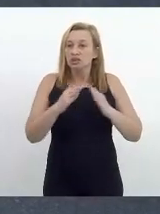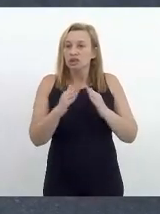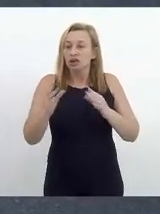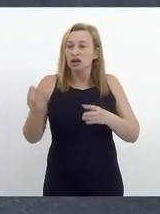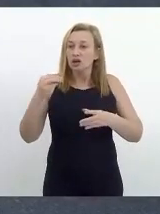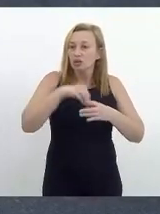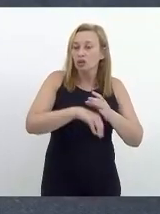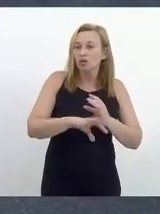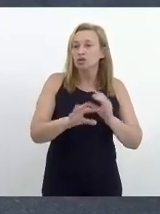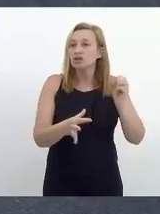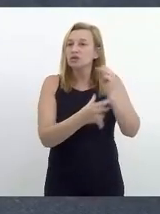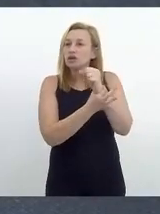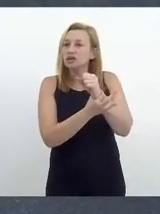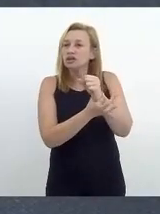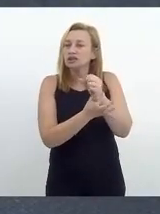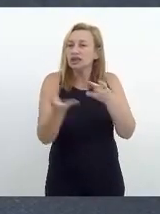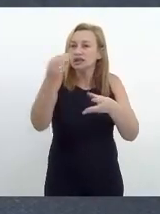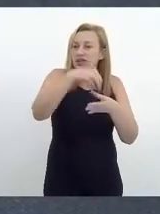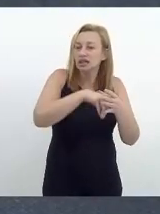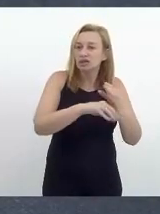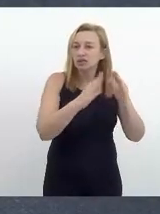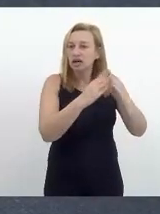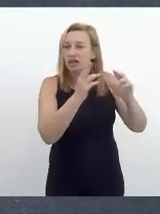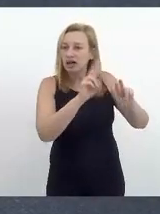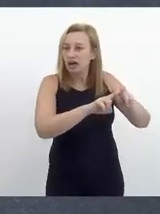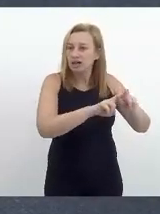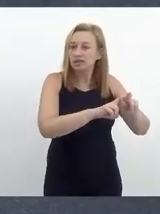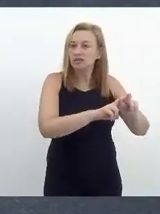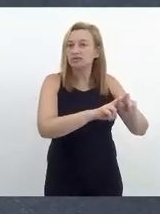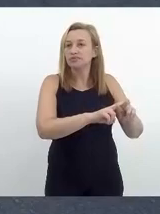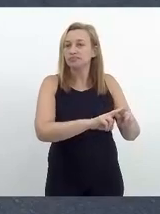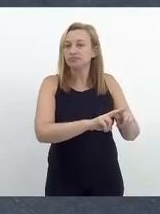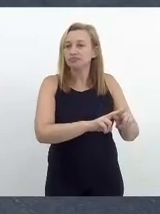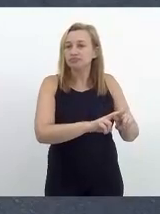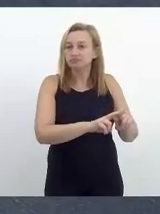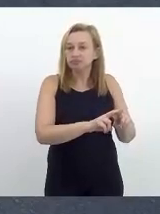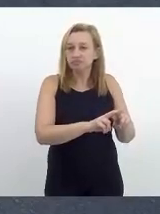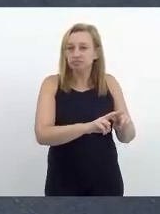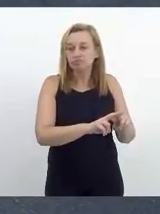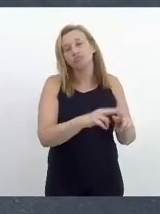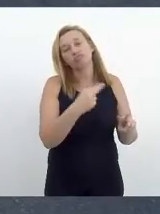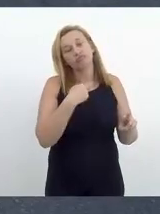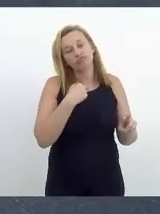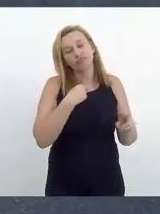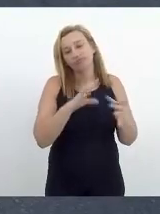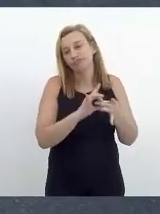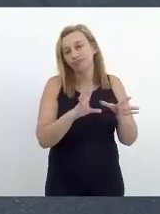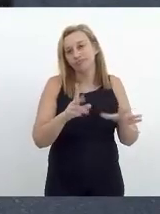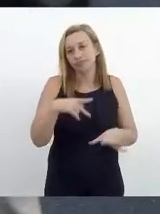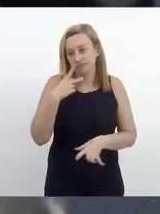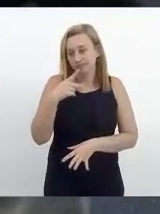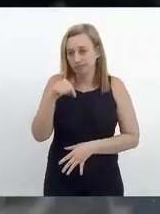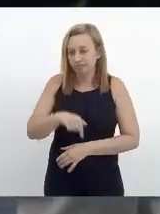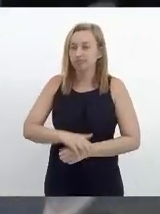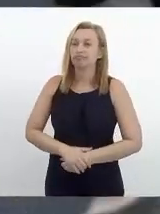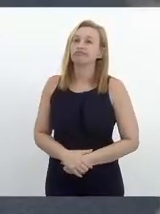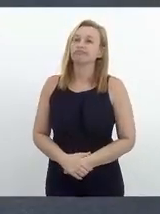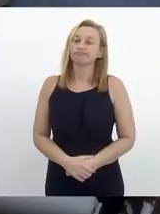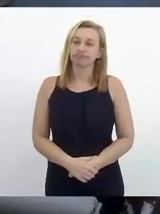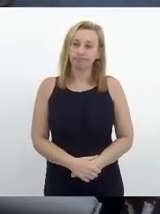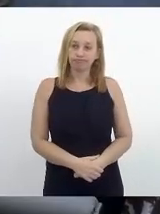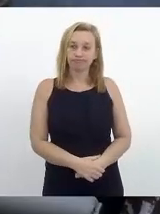segurança dentro da nomenclatura dos agentes, e não poderia deixar de fazer esse registro aqui.